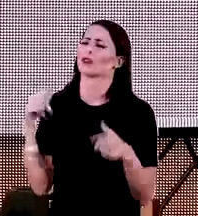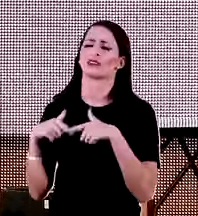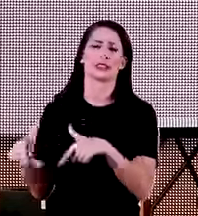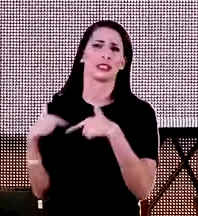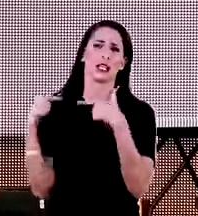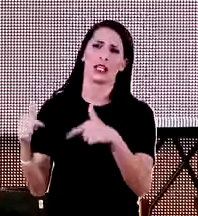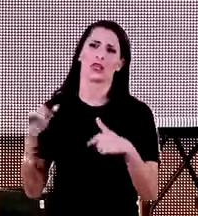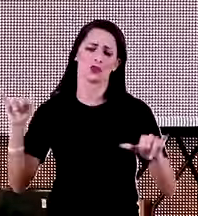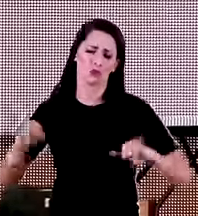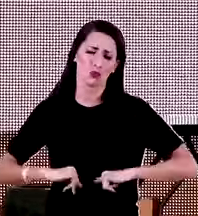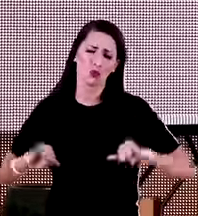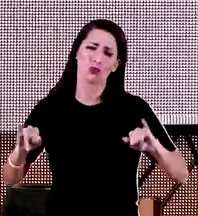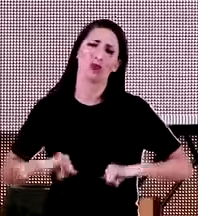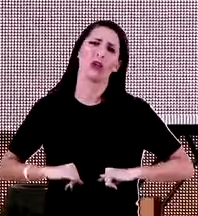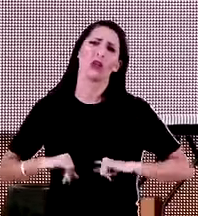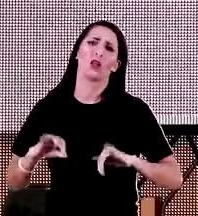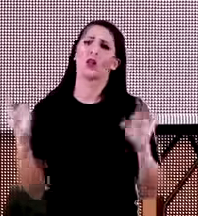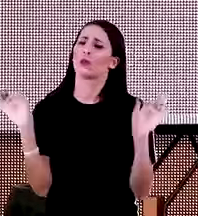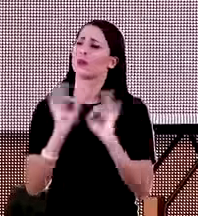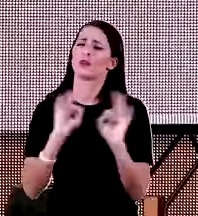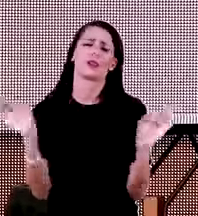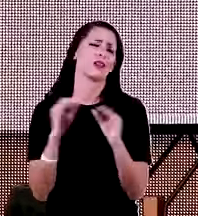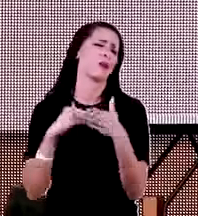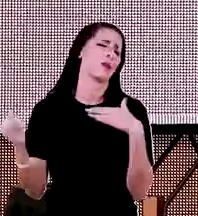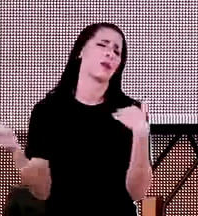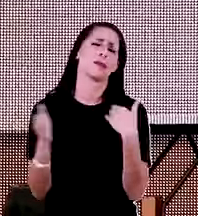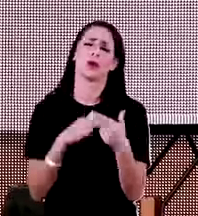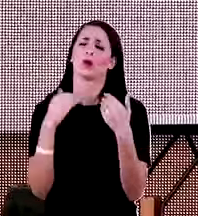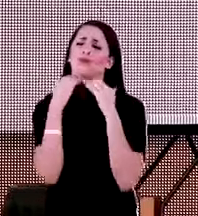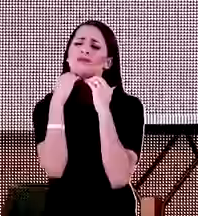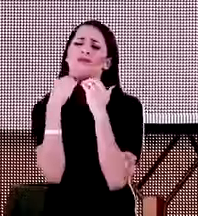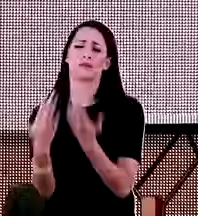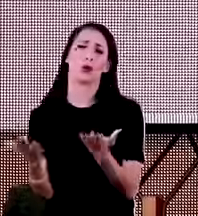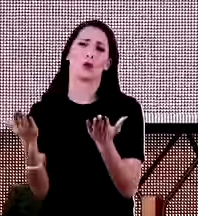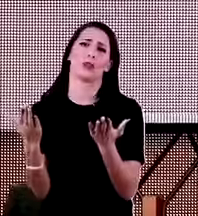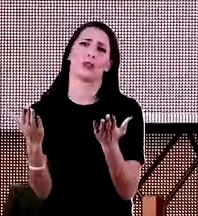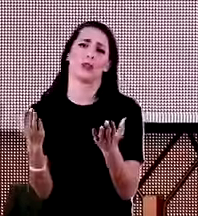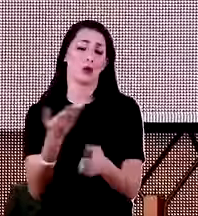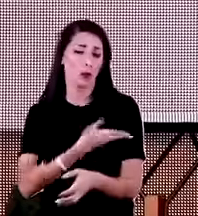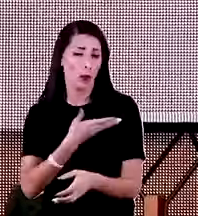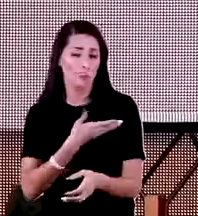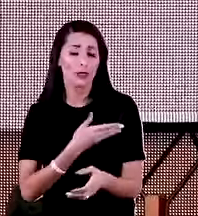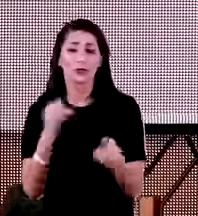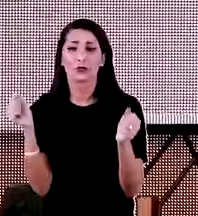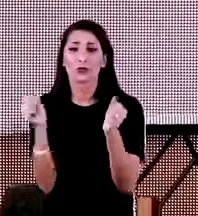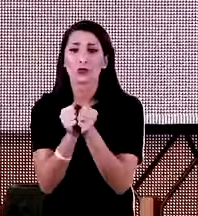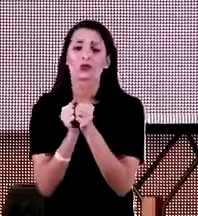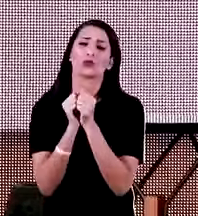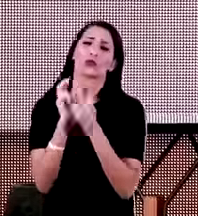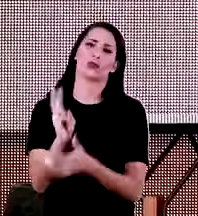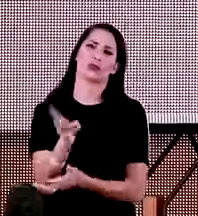está sofrendo, não importa o lugar onde nós estamos, eles fazem presença.